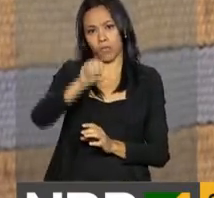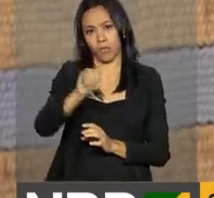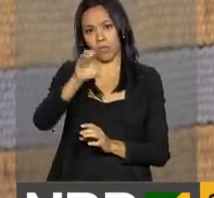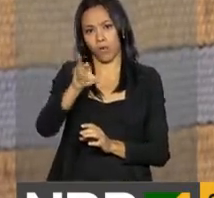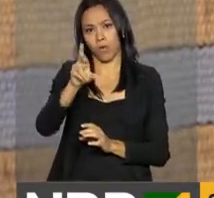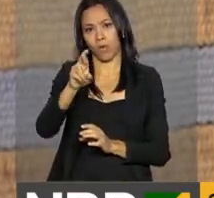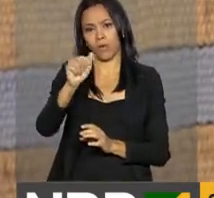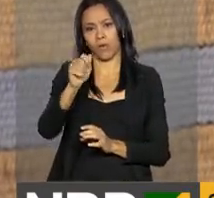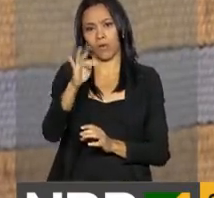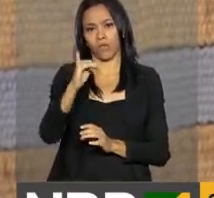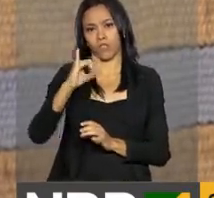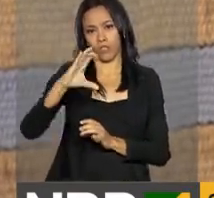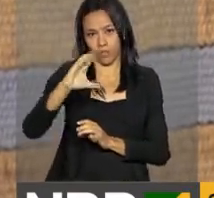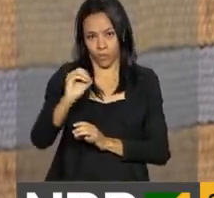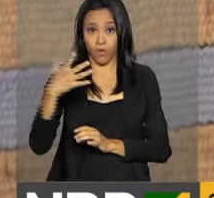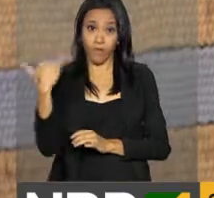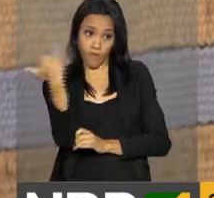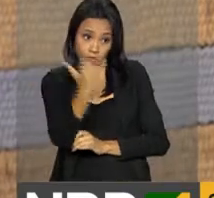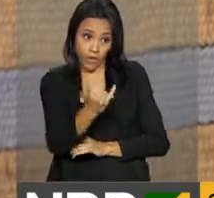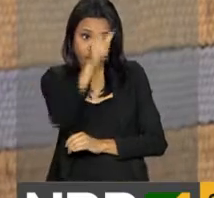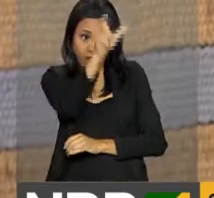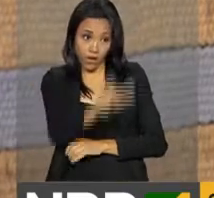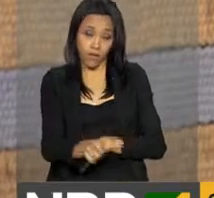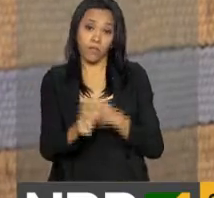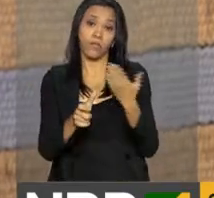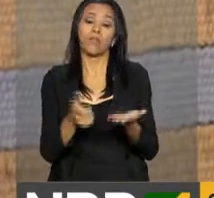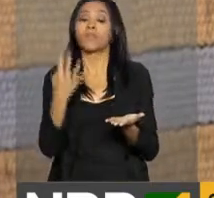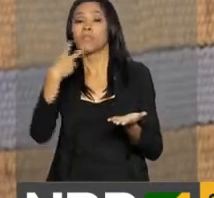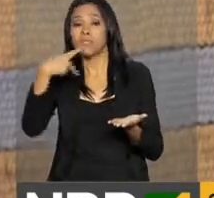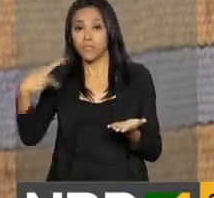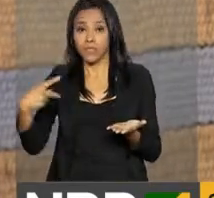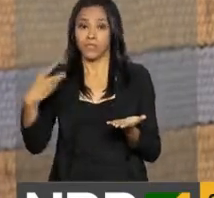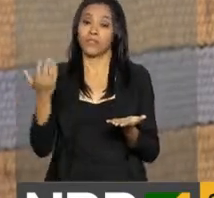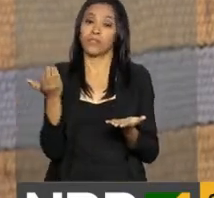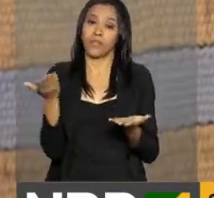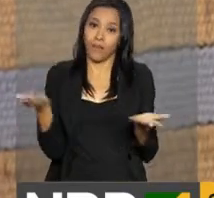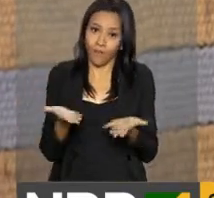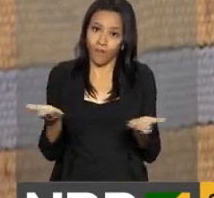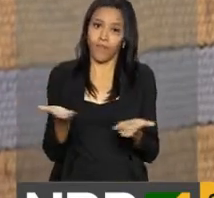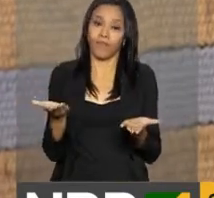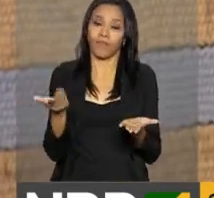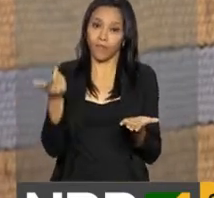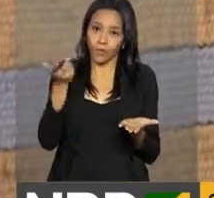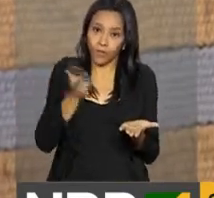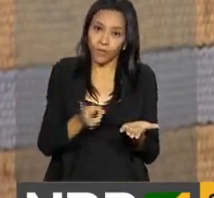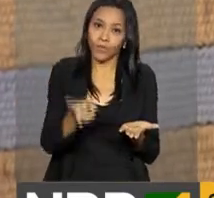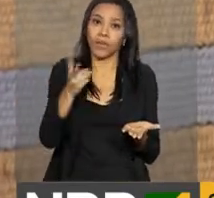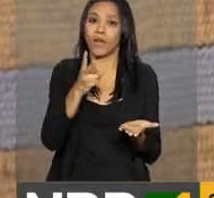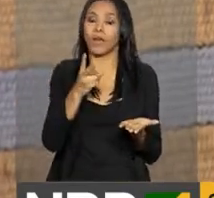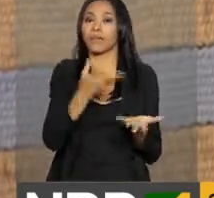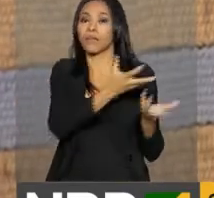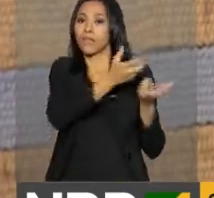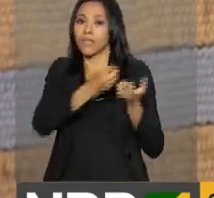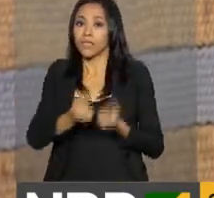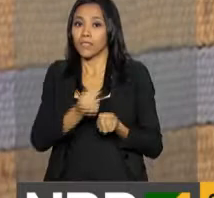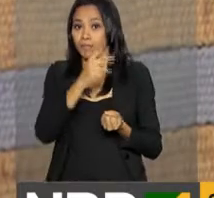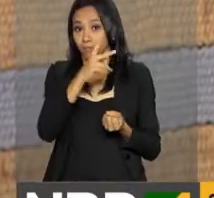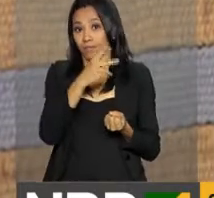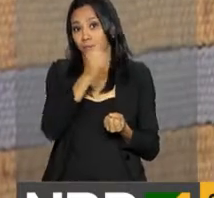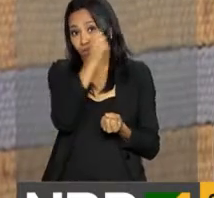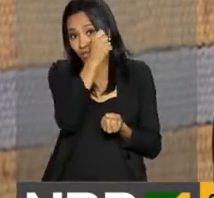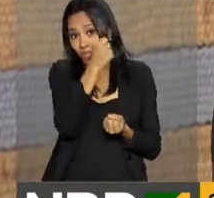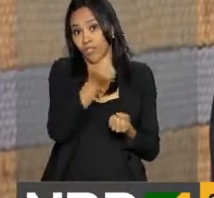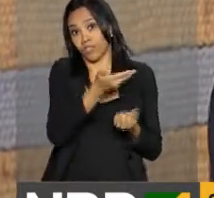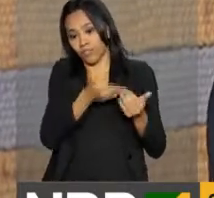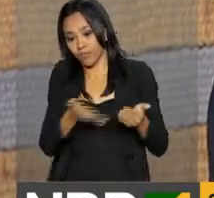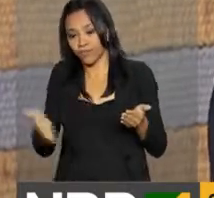brasileira, presidente Cartes, do Mercosul, pôde contar com os avanços obtidos na presidência argentina, que nos precedeu. E